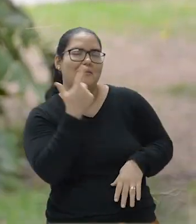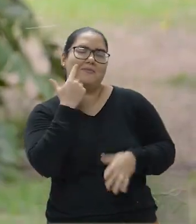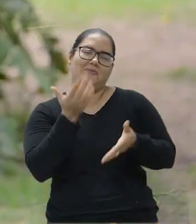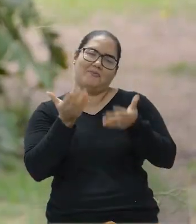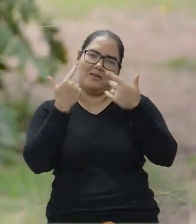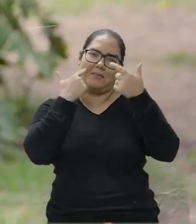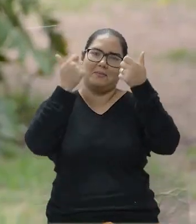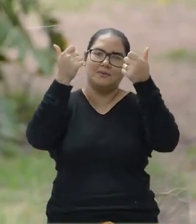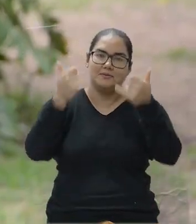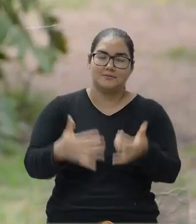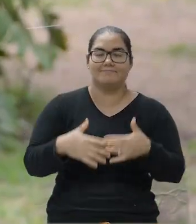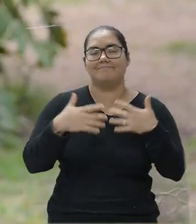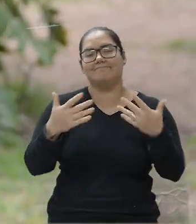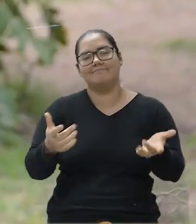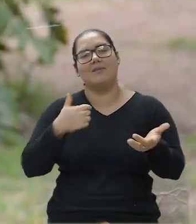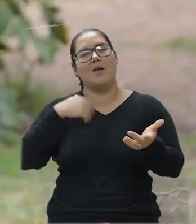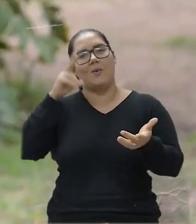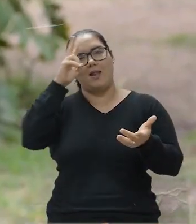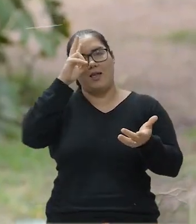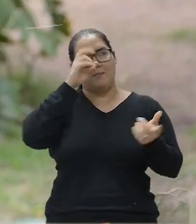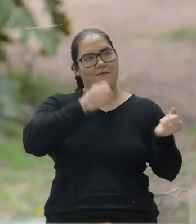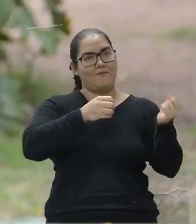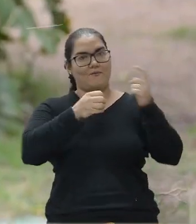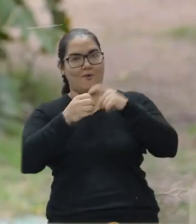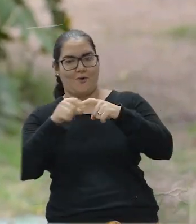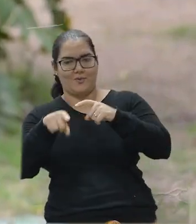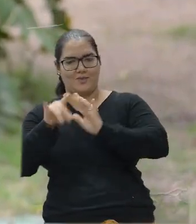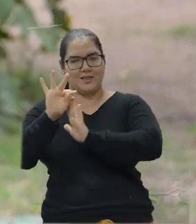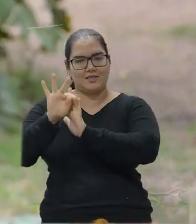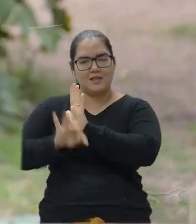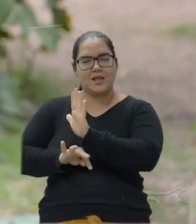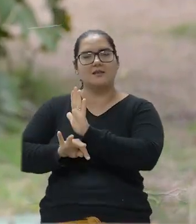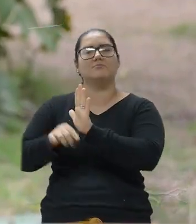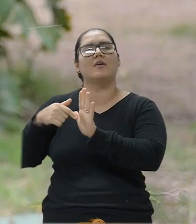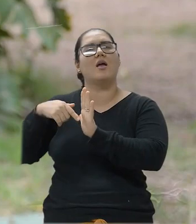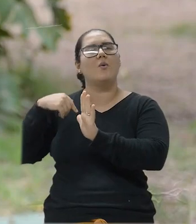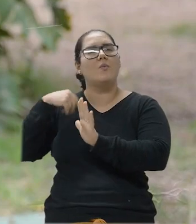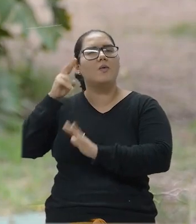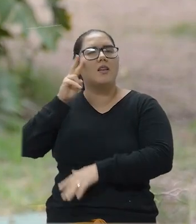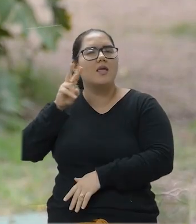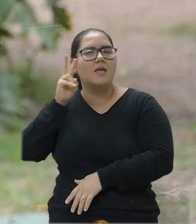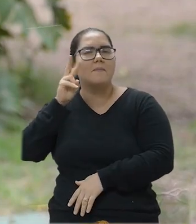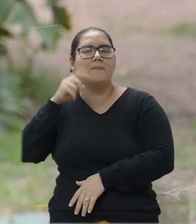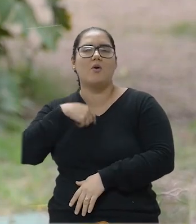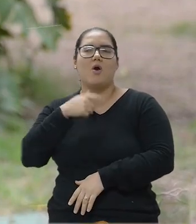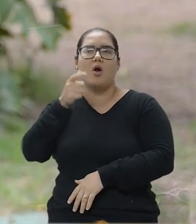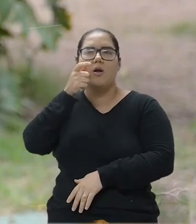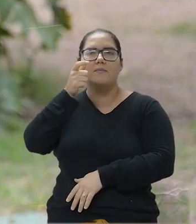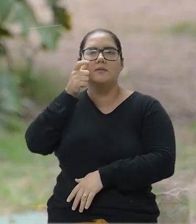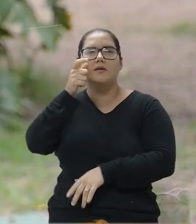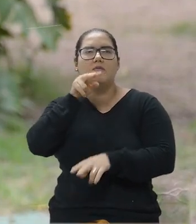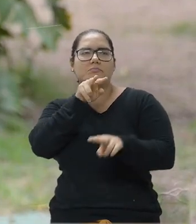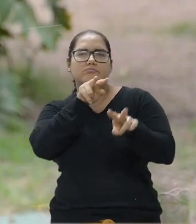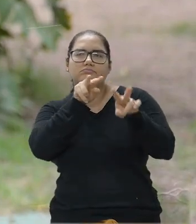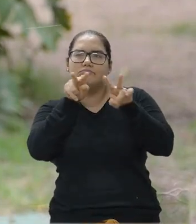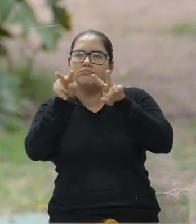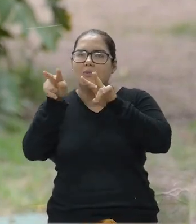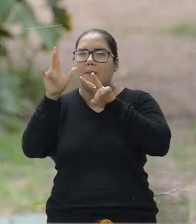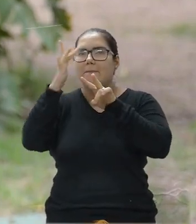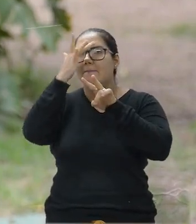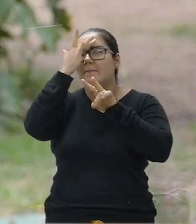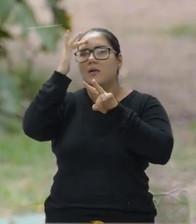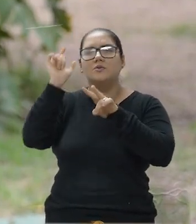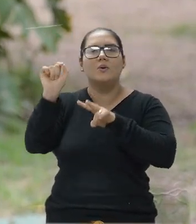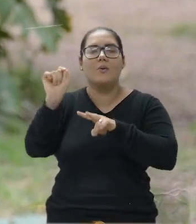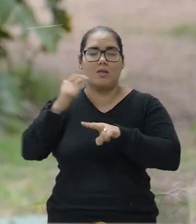Vamos lá. Ah, eu me lembro, voltando aqui ao texto, eu me lembro de observar